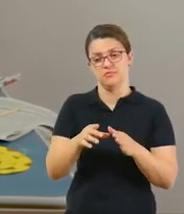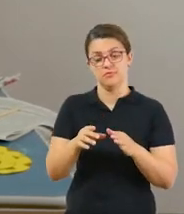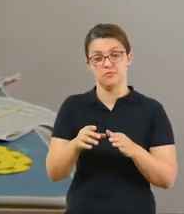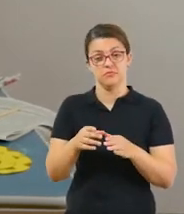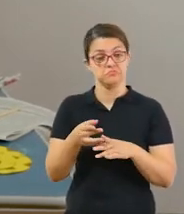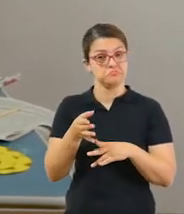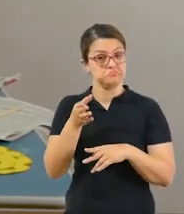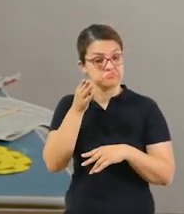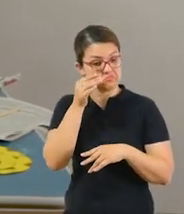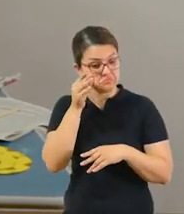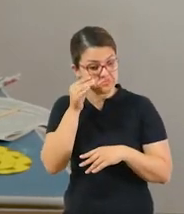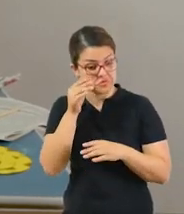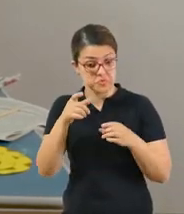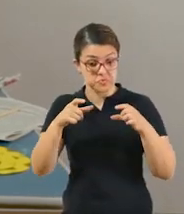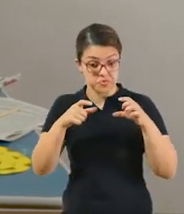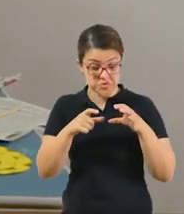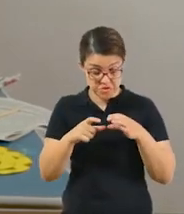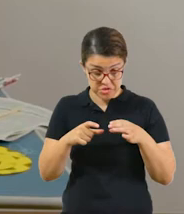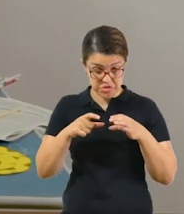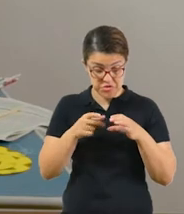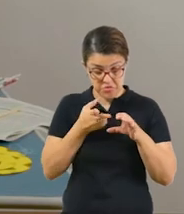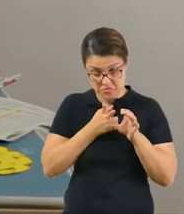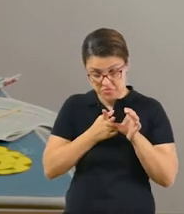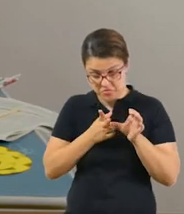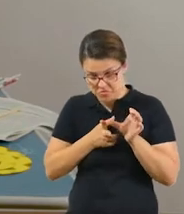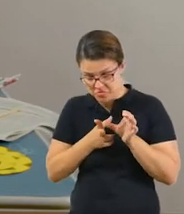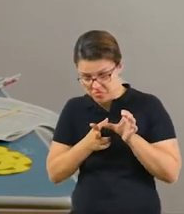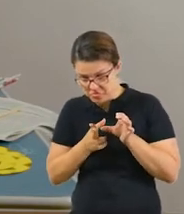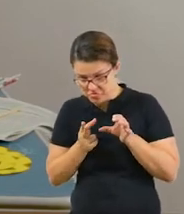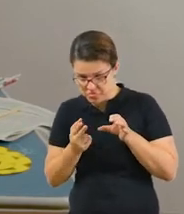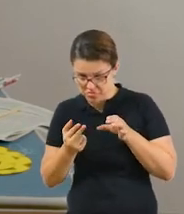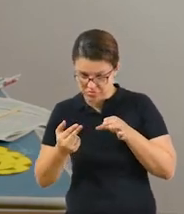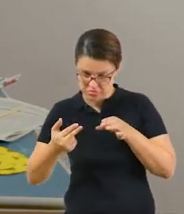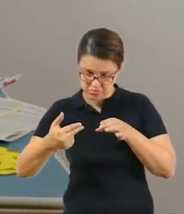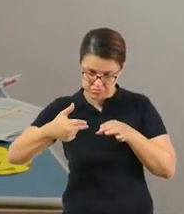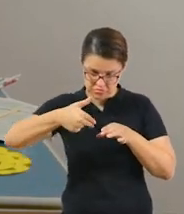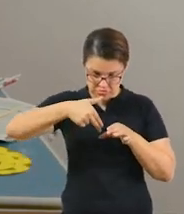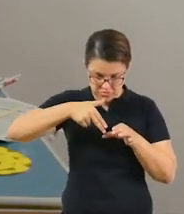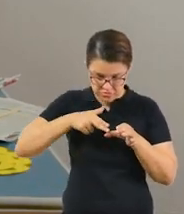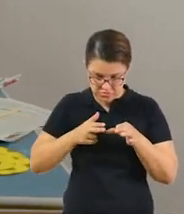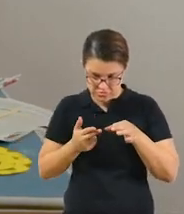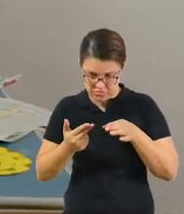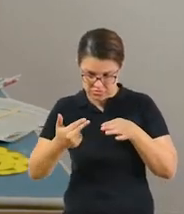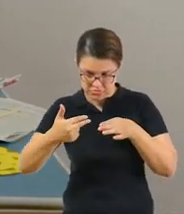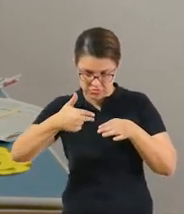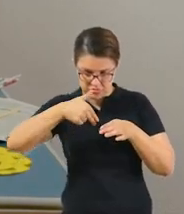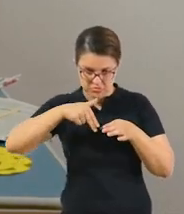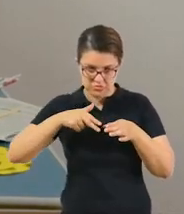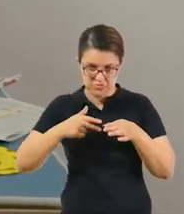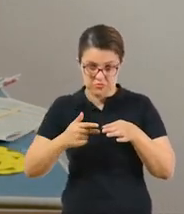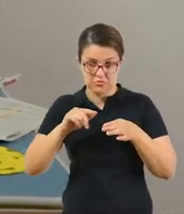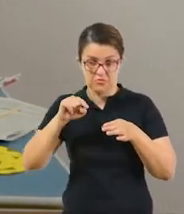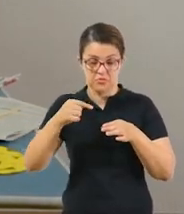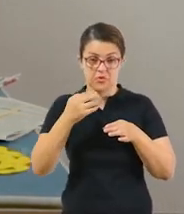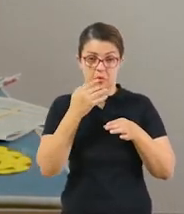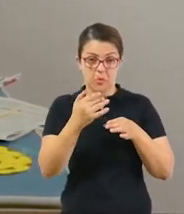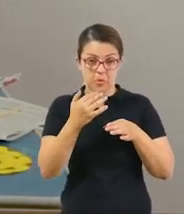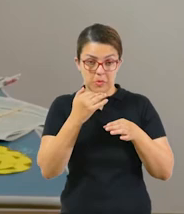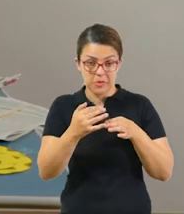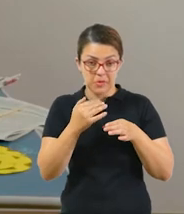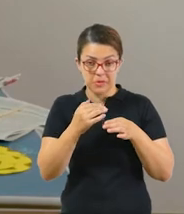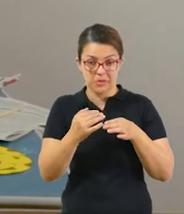círculo nós fomos transformando um pequeno mobile aí pensa se bem